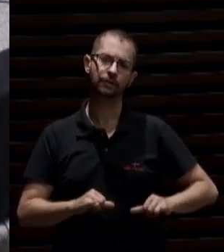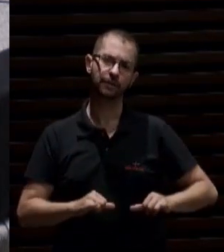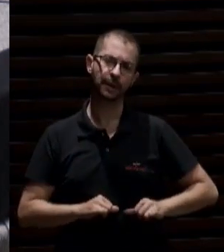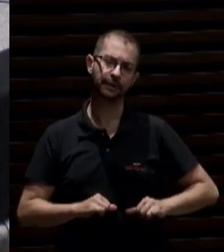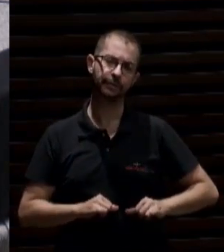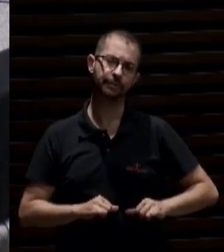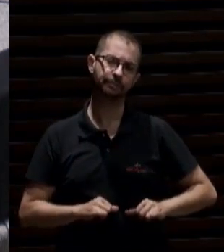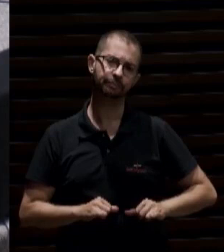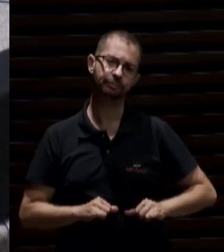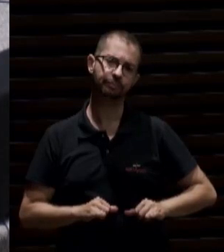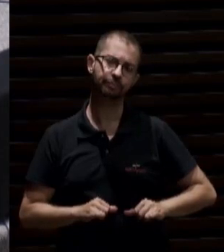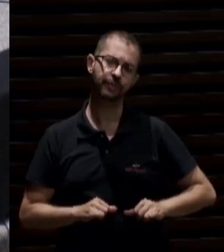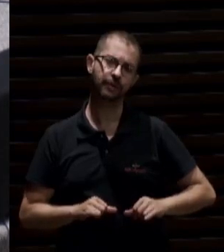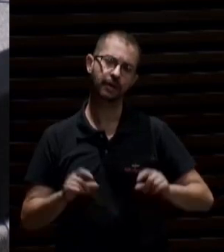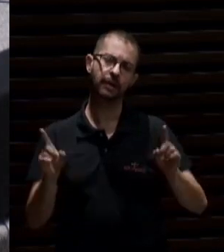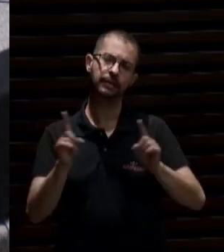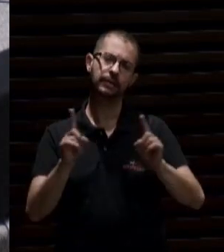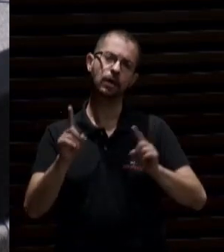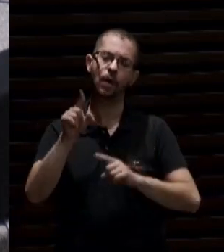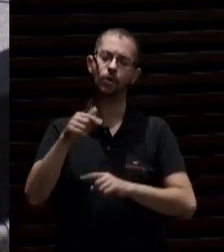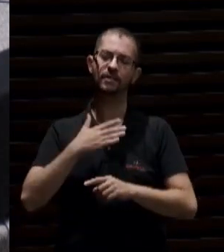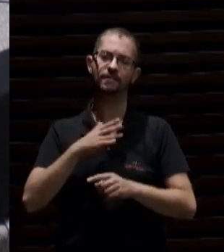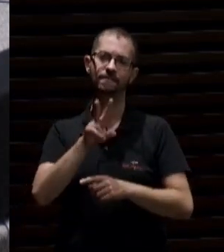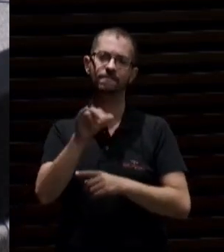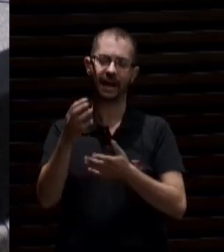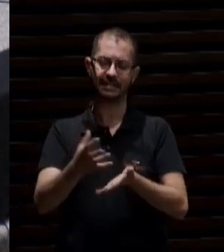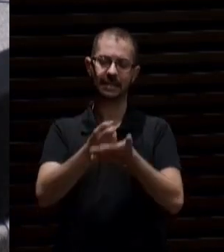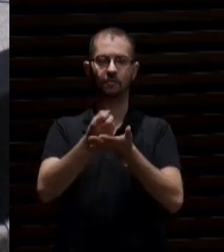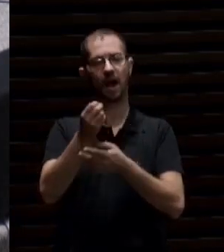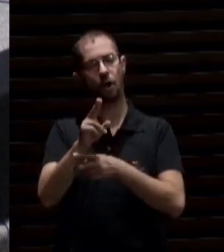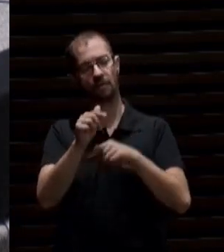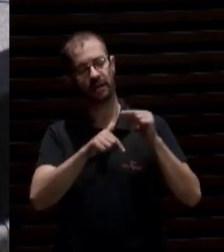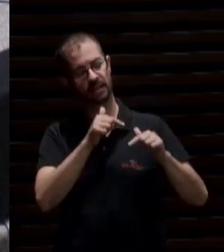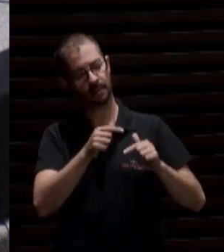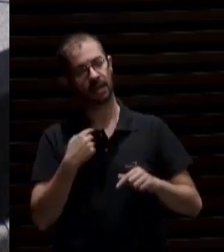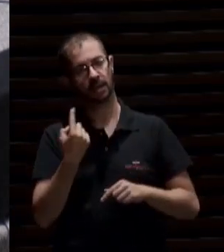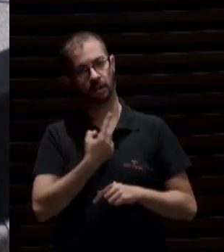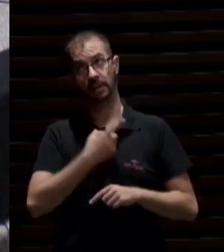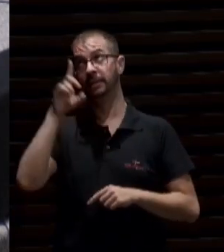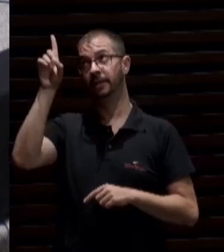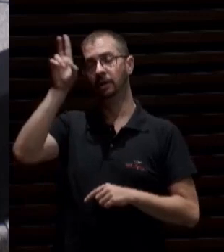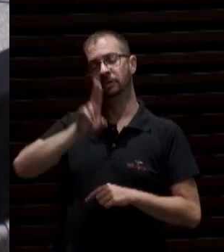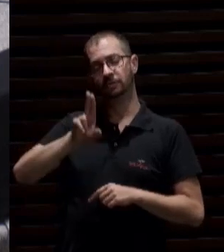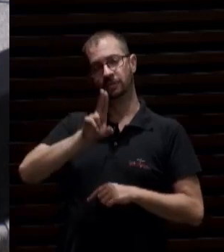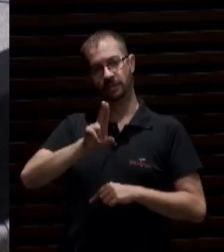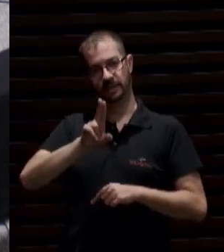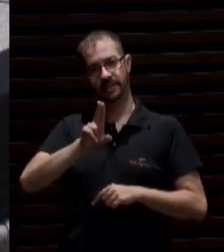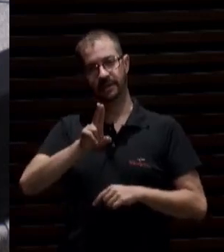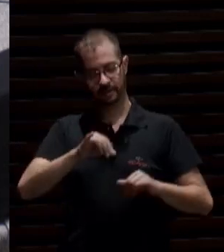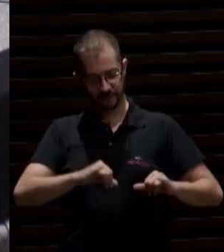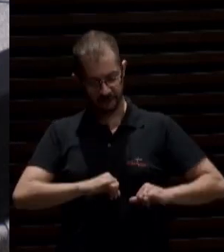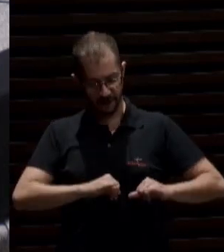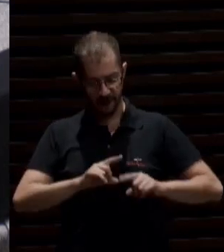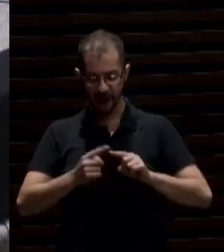é aquilo que vai nos salvar ou trabalhar em nós. Deus utiliza do sofrimento, mas é Deus quem está trabalhando. Por que